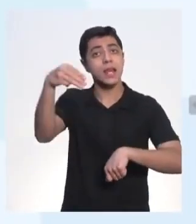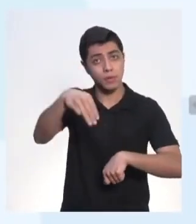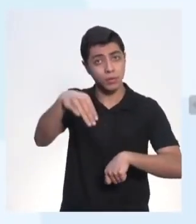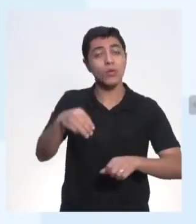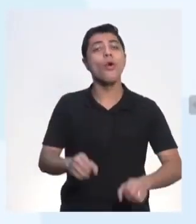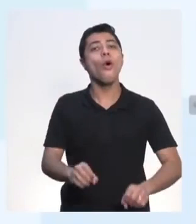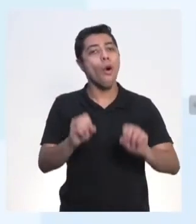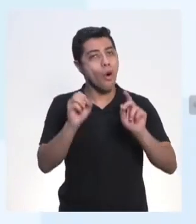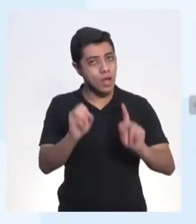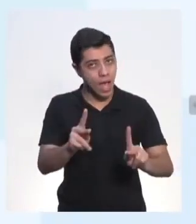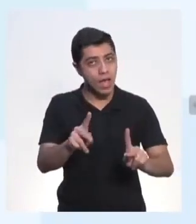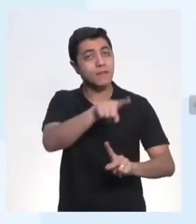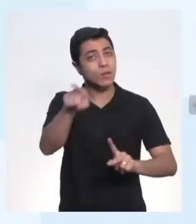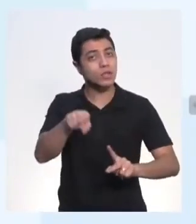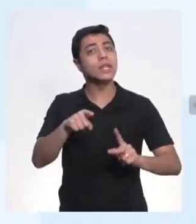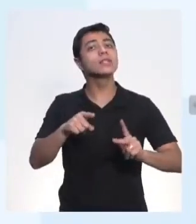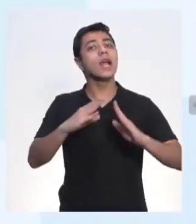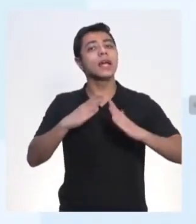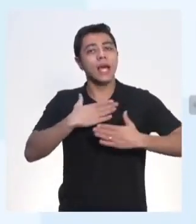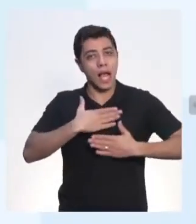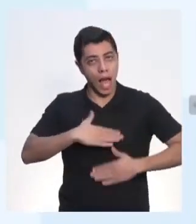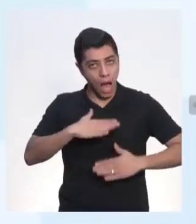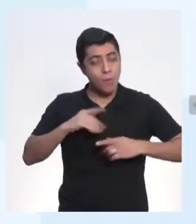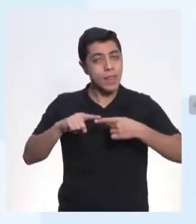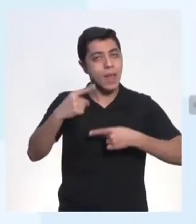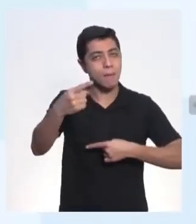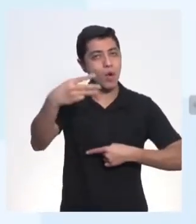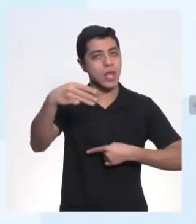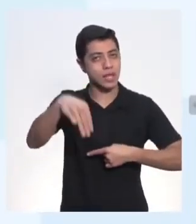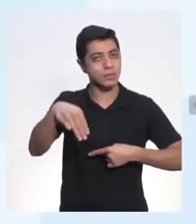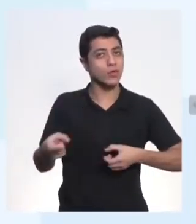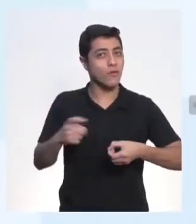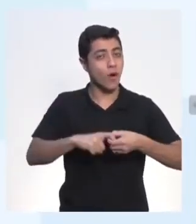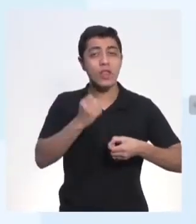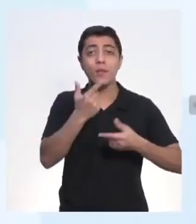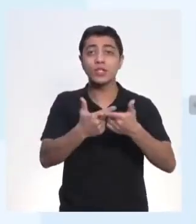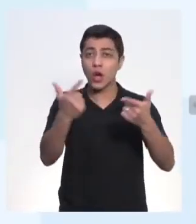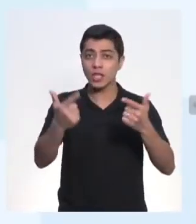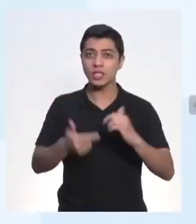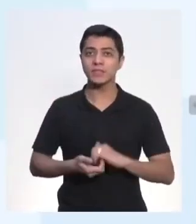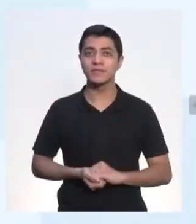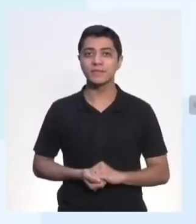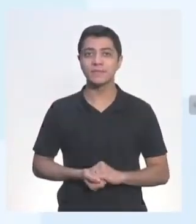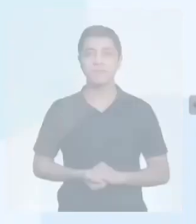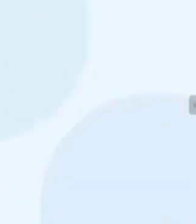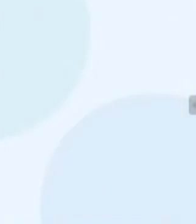Ok? Então, com calma, resolva essas potências e a gente volta daqui 3 minutos. Boa sorte!